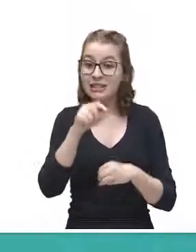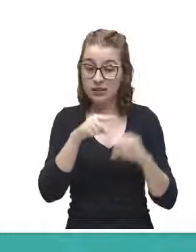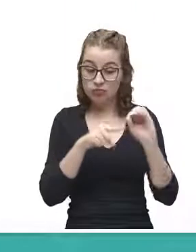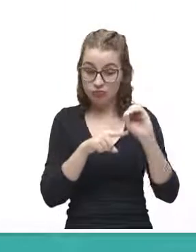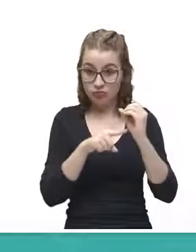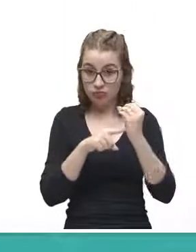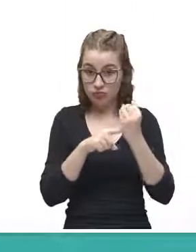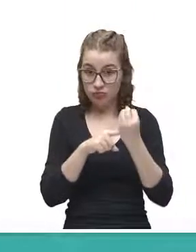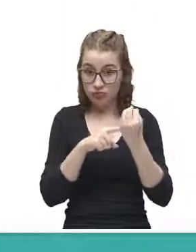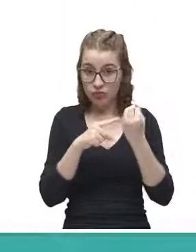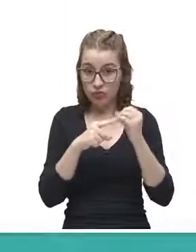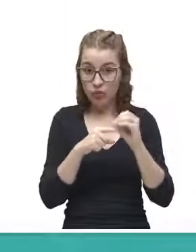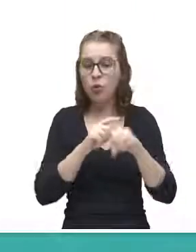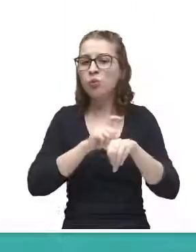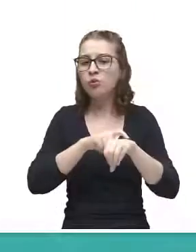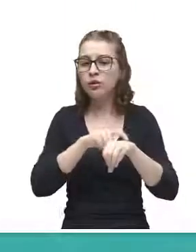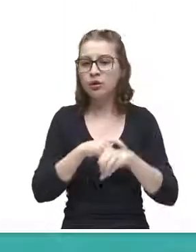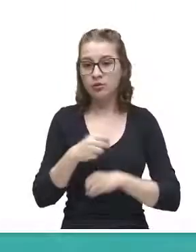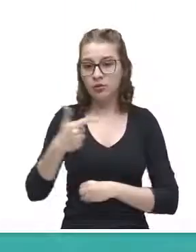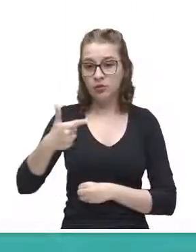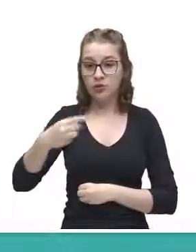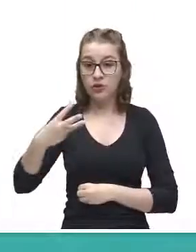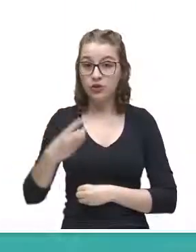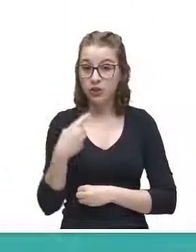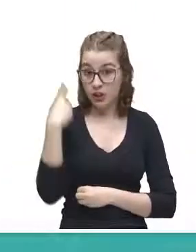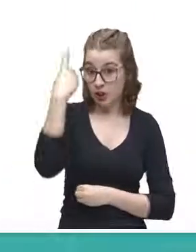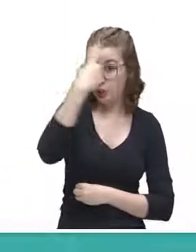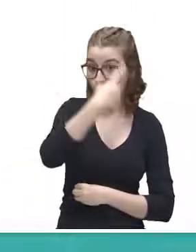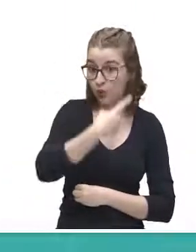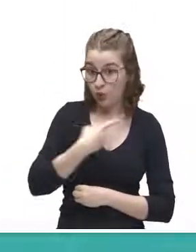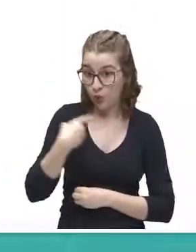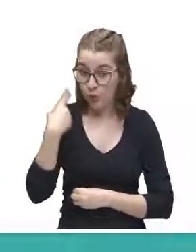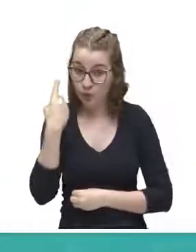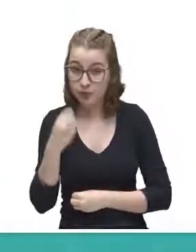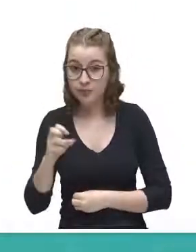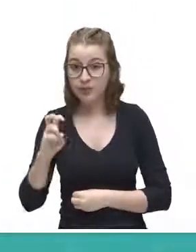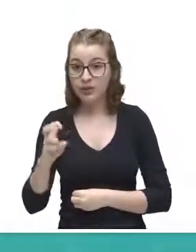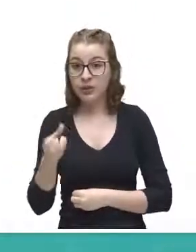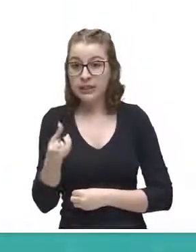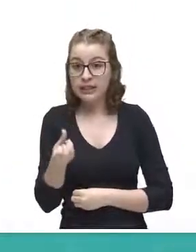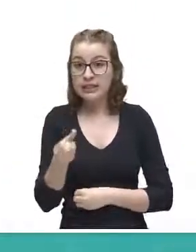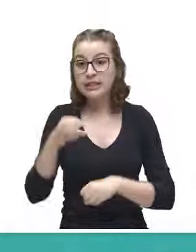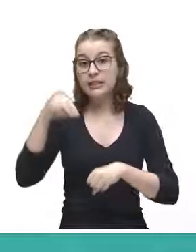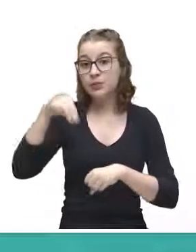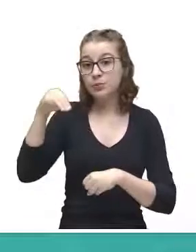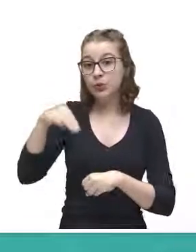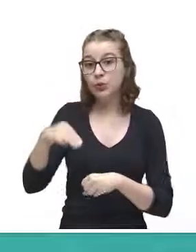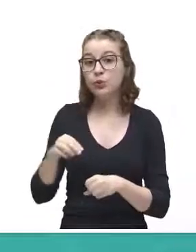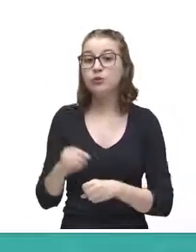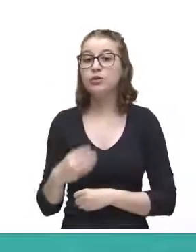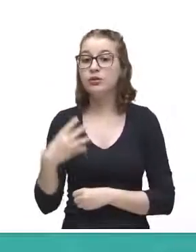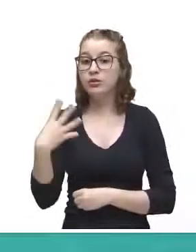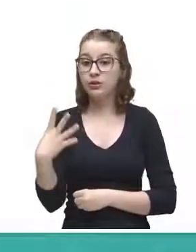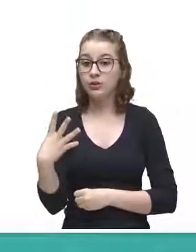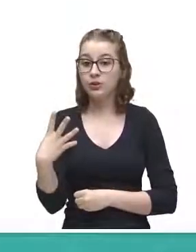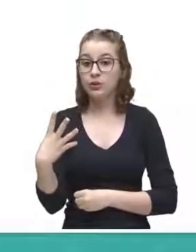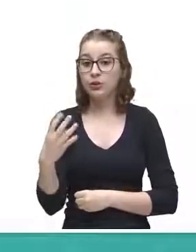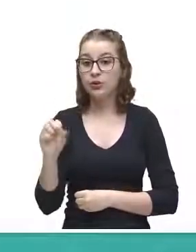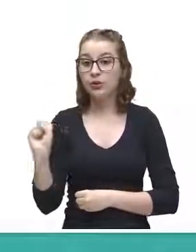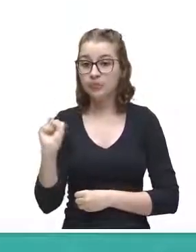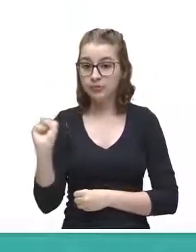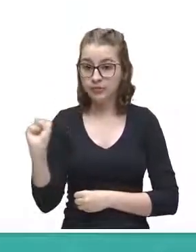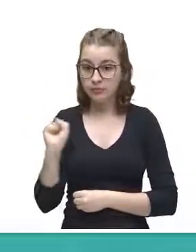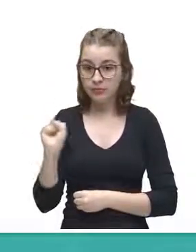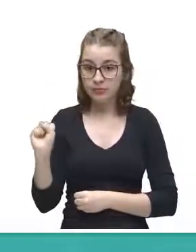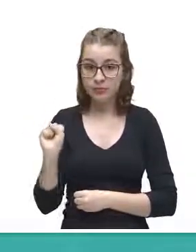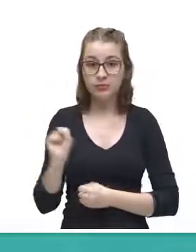durar 23 horas e 56 minutos e 4 segundos, ok? Agora,